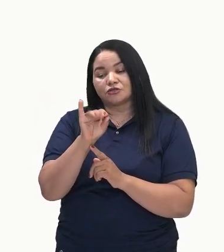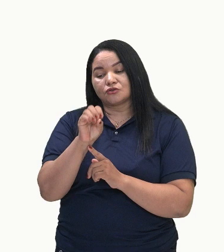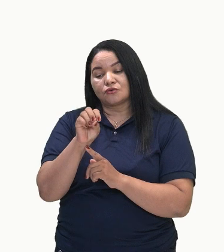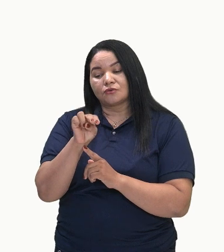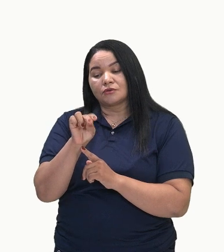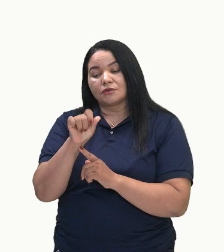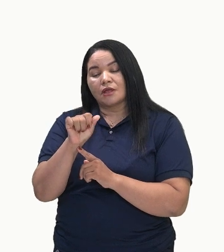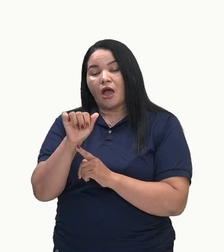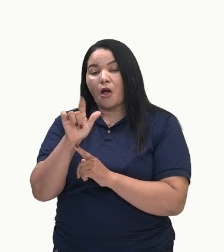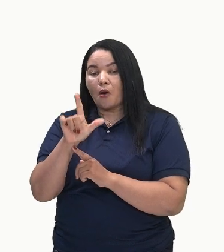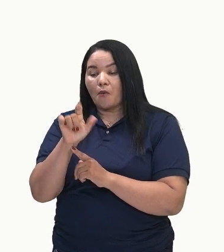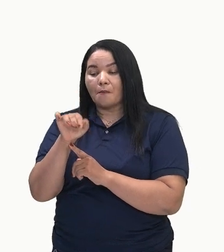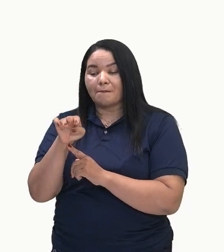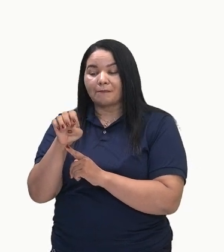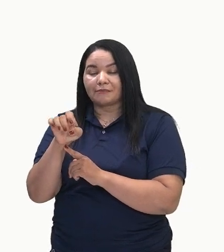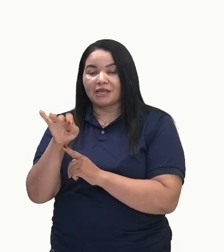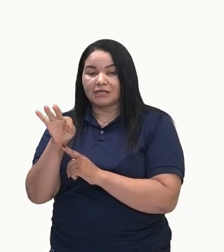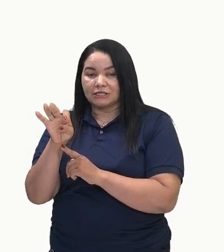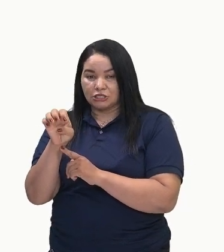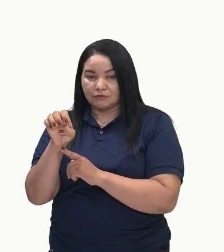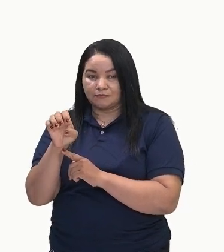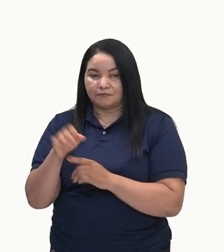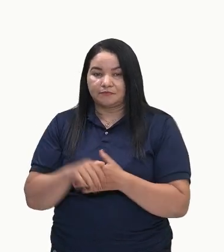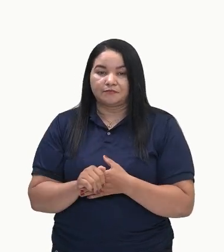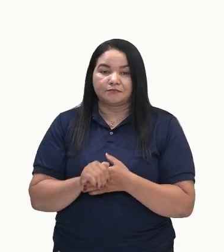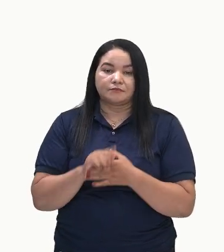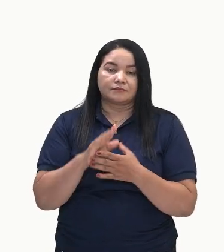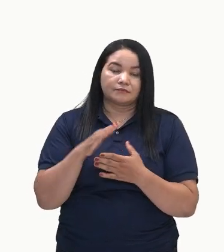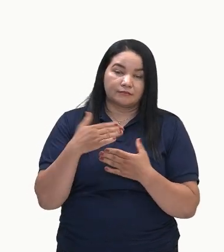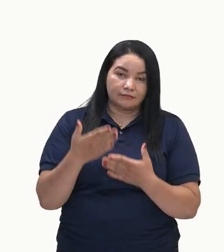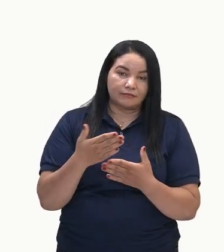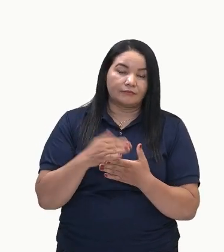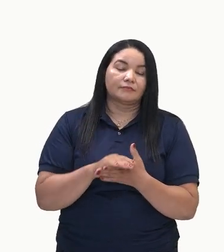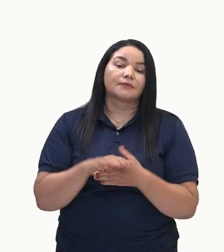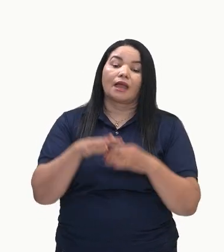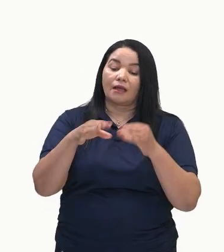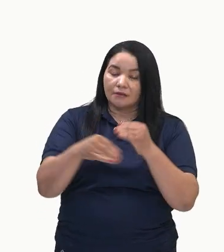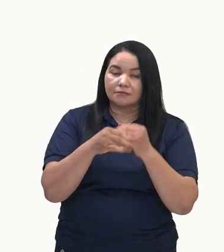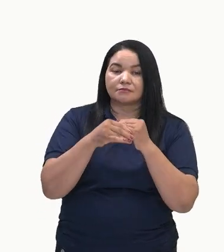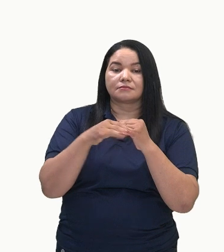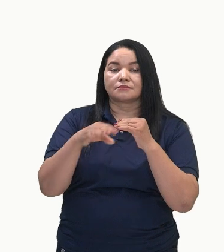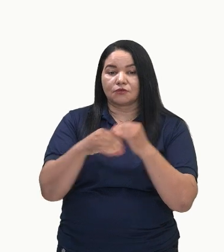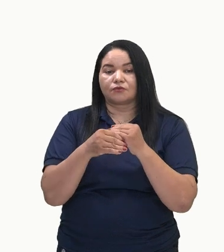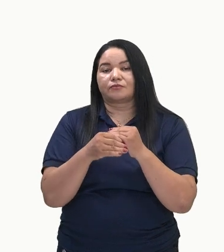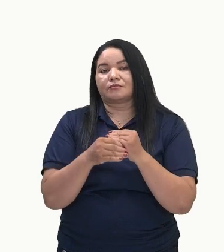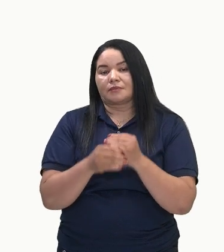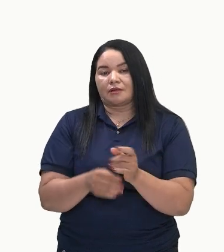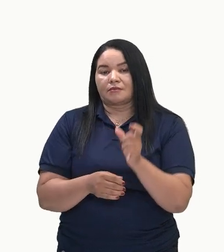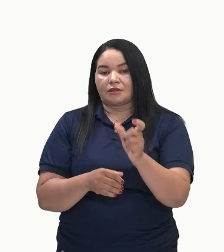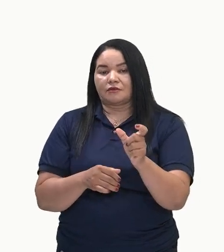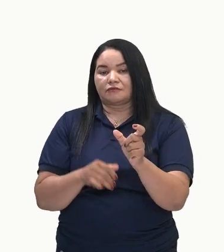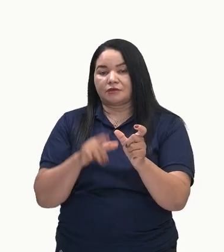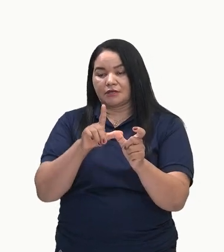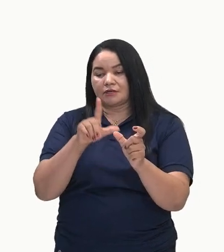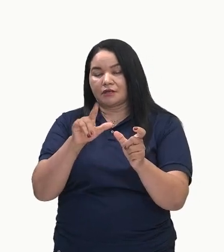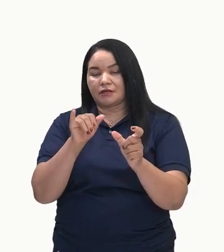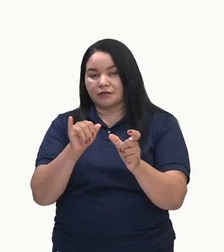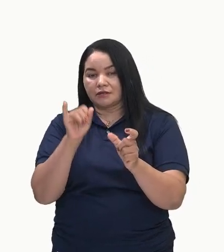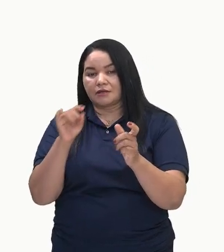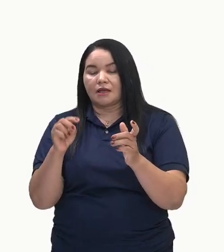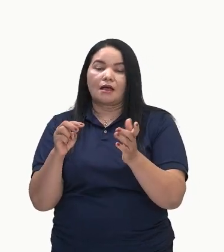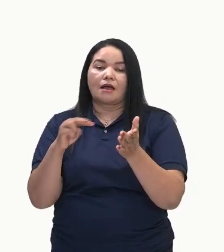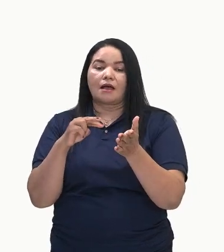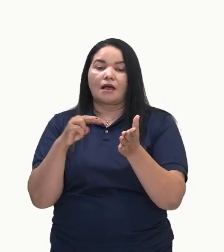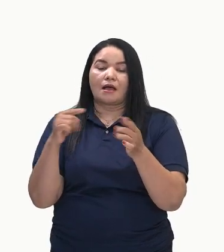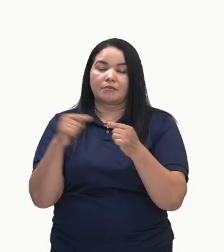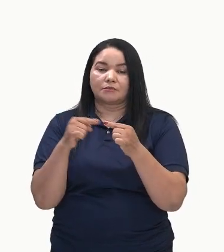Additionally, adicionalmente. Additional, adicionar. Additionally, adicionalmente. Ou, né? O que vem em excesso, que